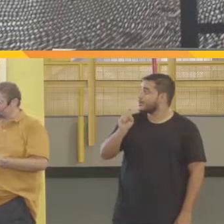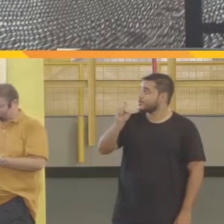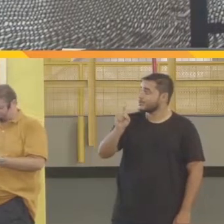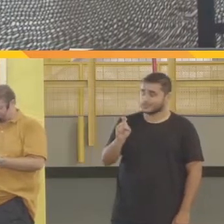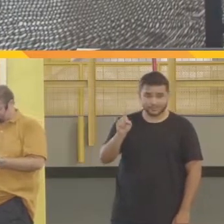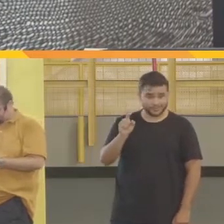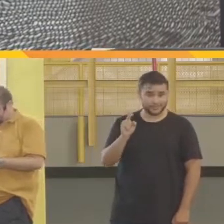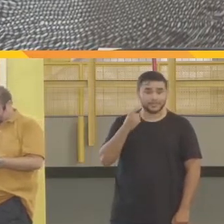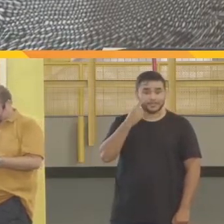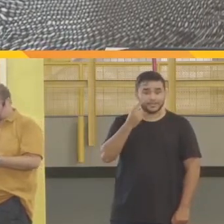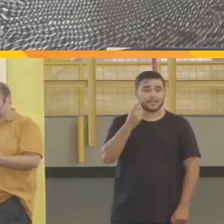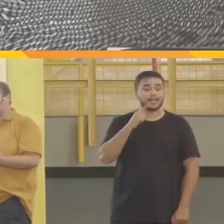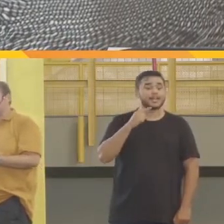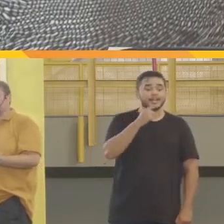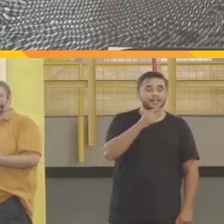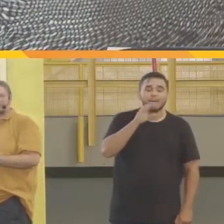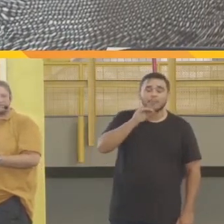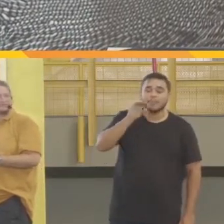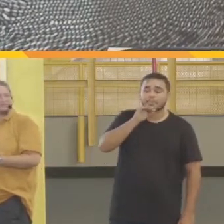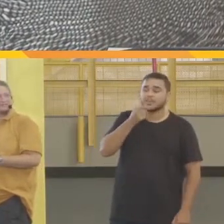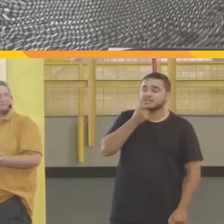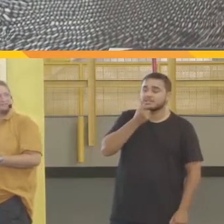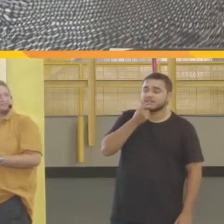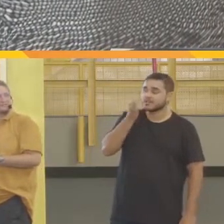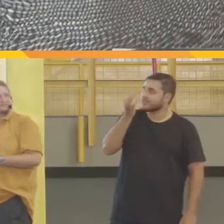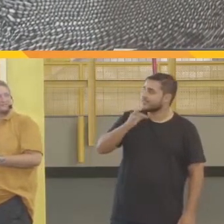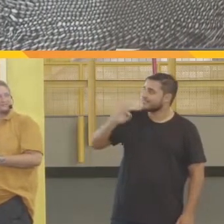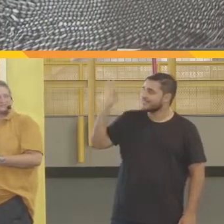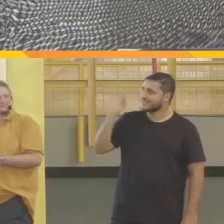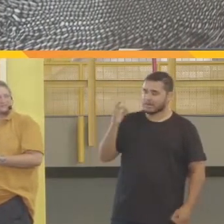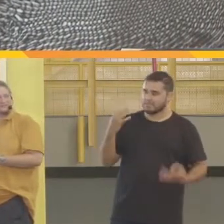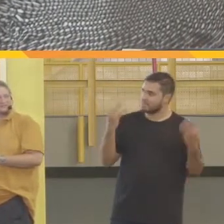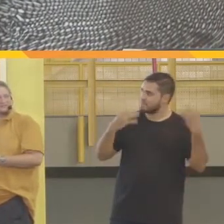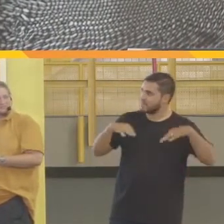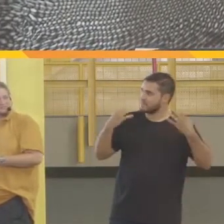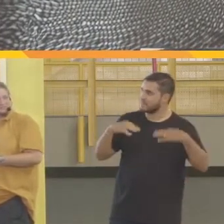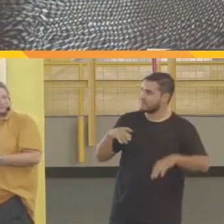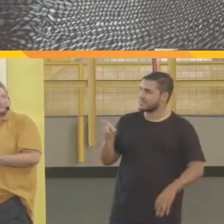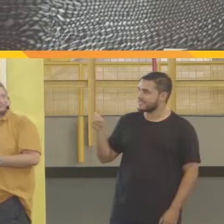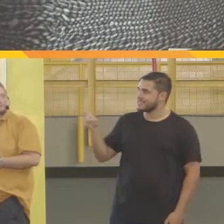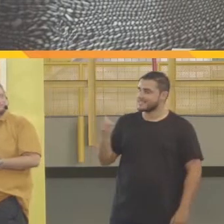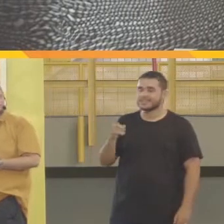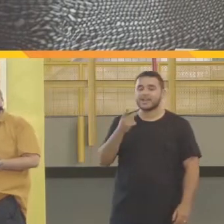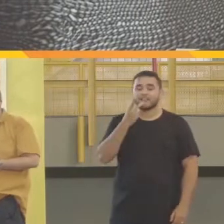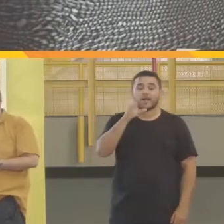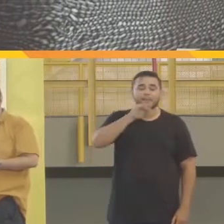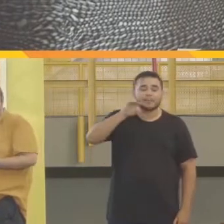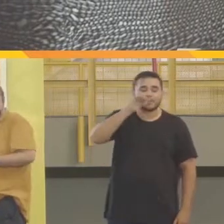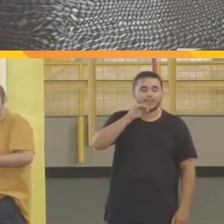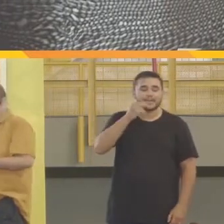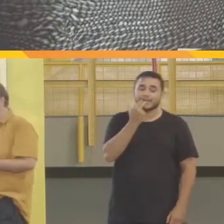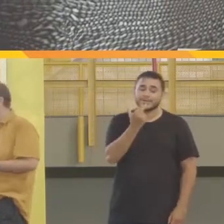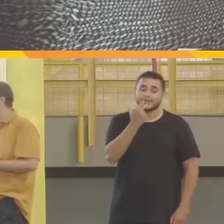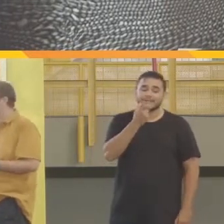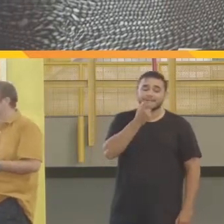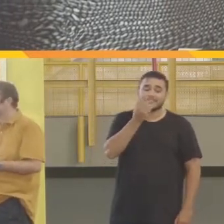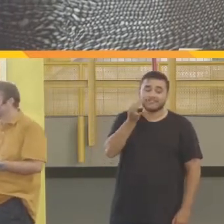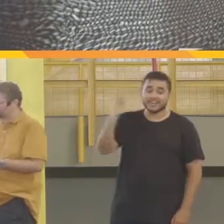fabuloso. Université. Imagina um homem desse acordando, dando bom dia para vocês em francês. Bonjour. Bonjour.